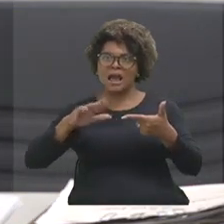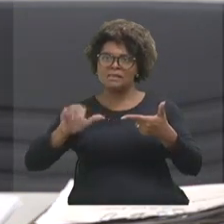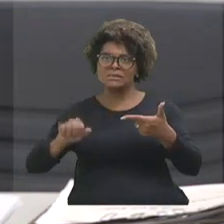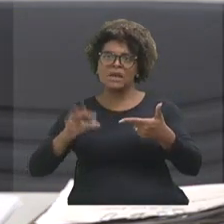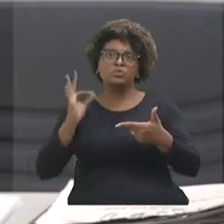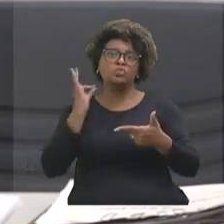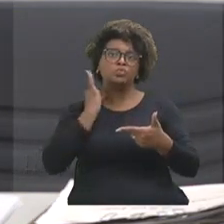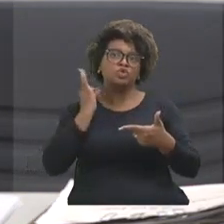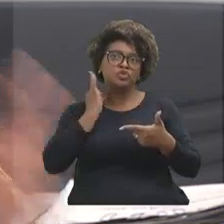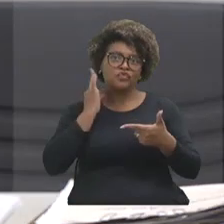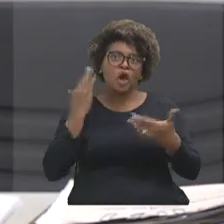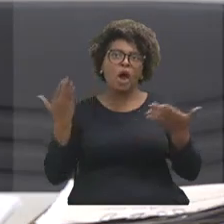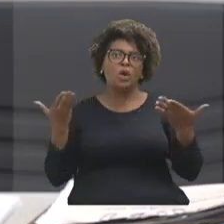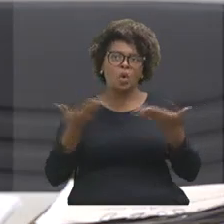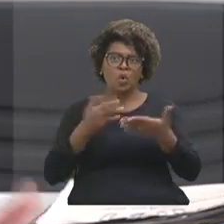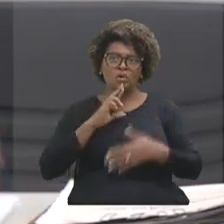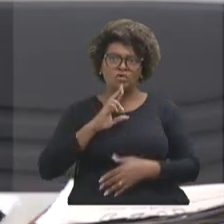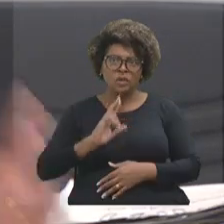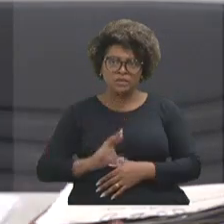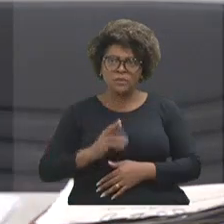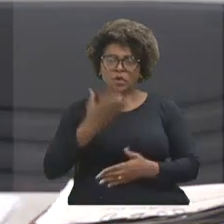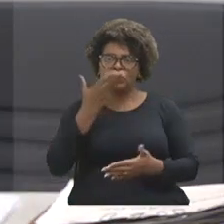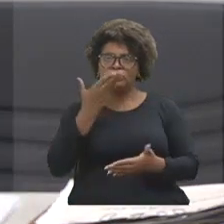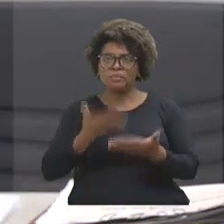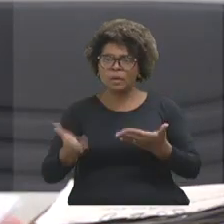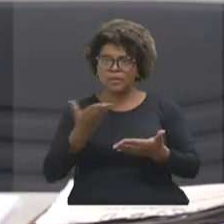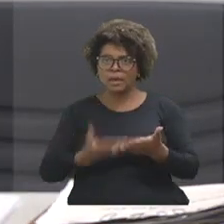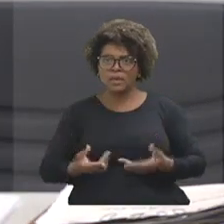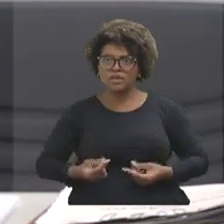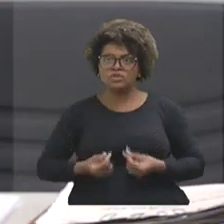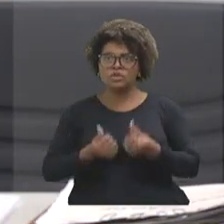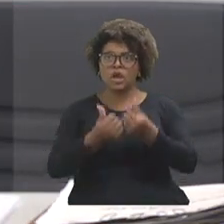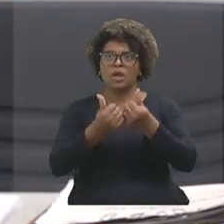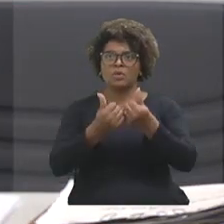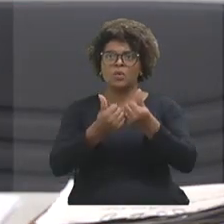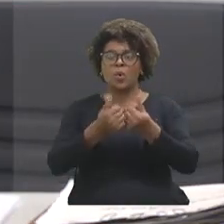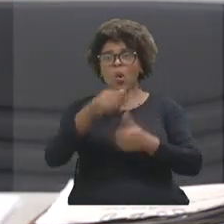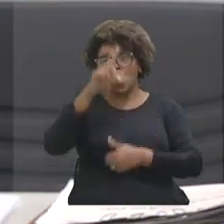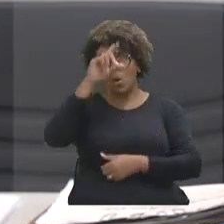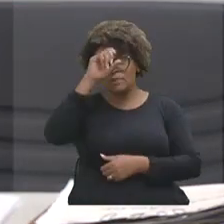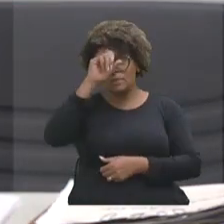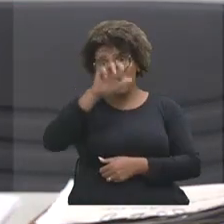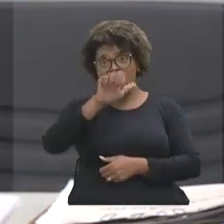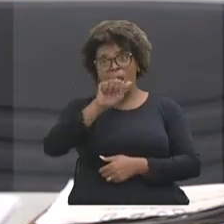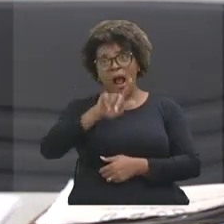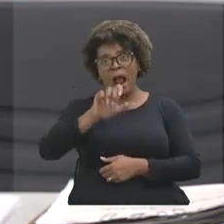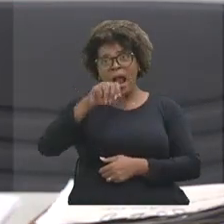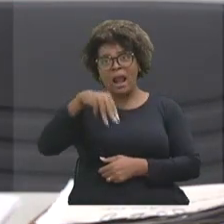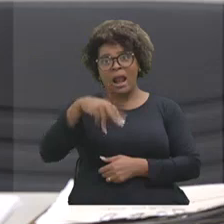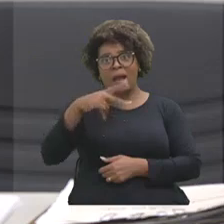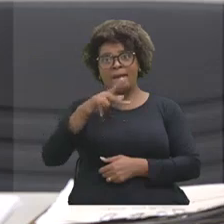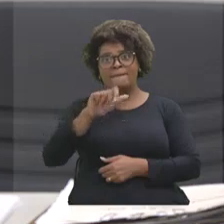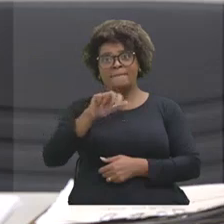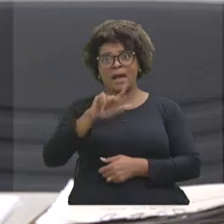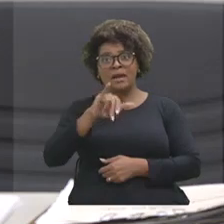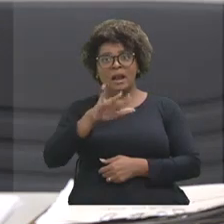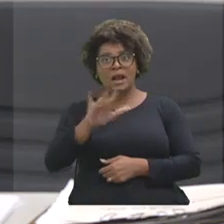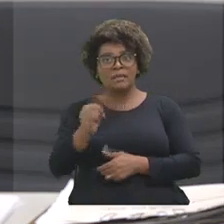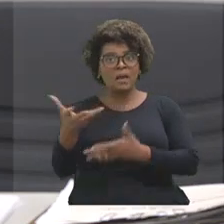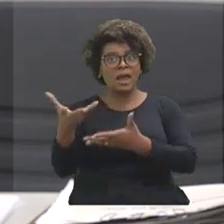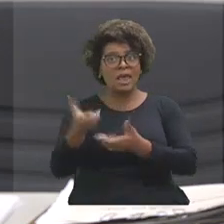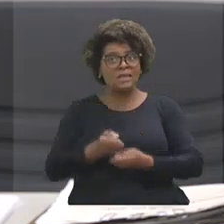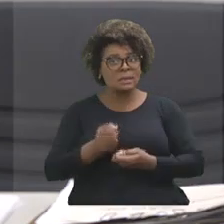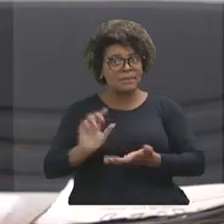respondendo por desperdício de dinheiro hospital de Além Paraíba então hospitais às vezes importantes Onde receberam recursos